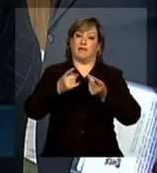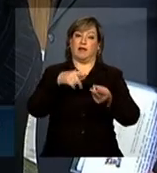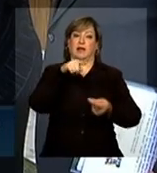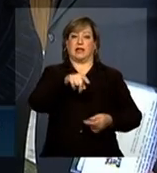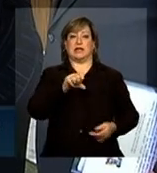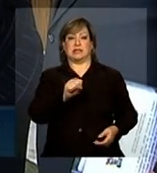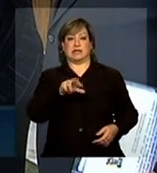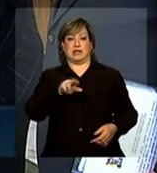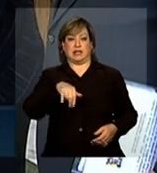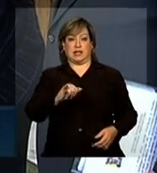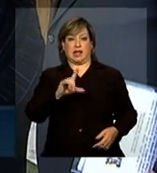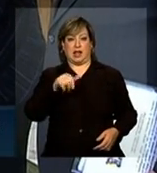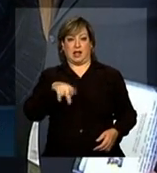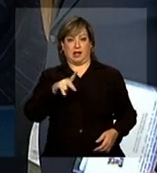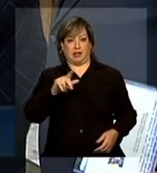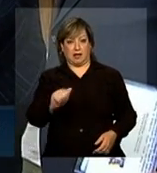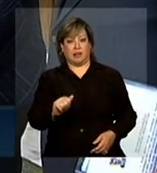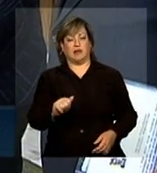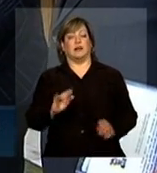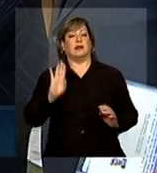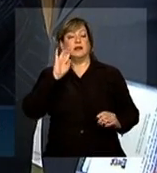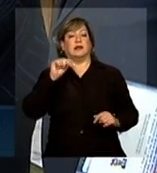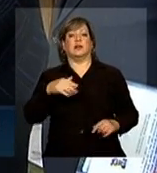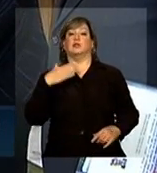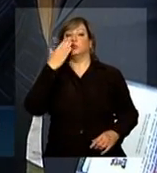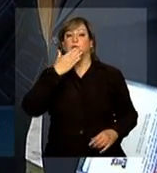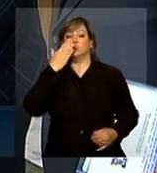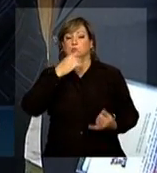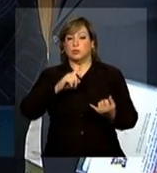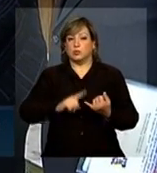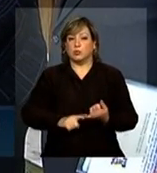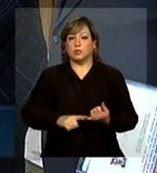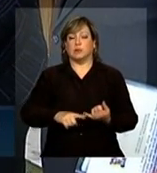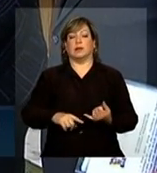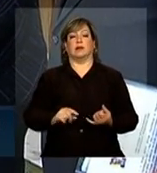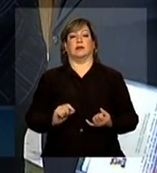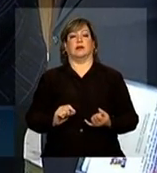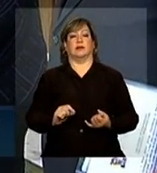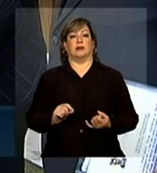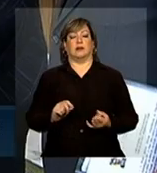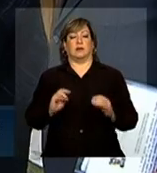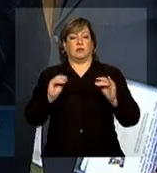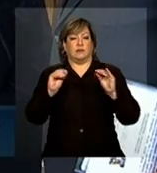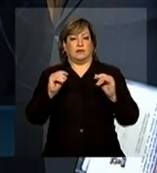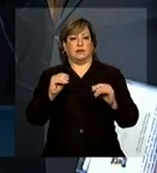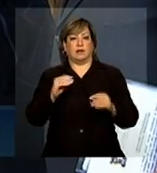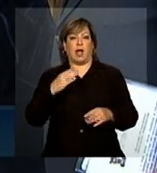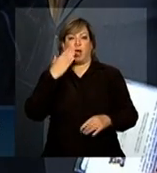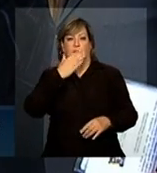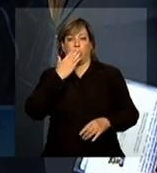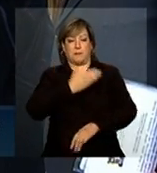Lanka, concentram-se basicamente em açúcar, né, como açúcar refinado,